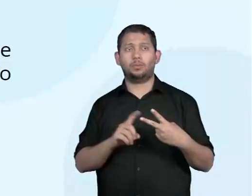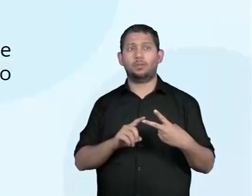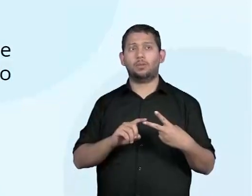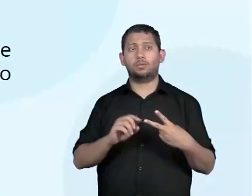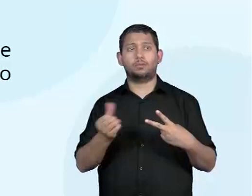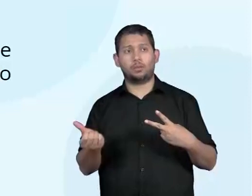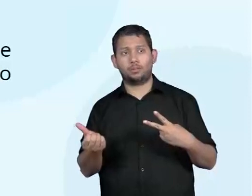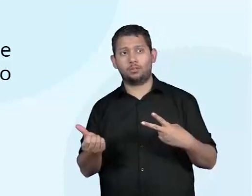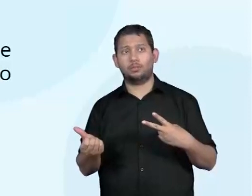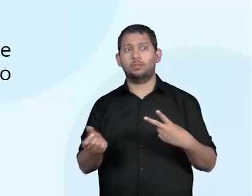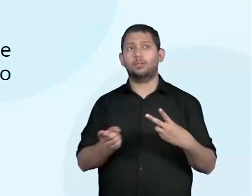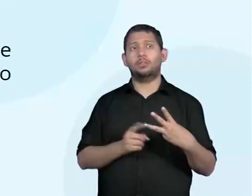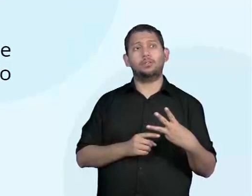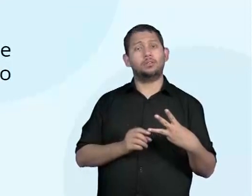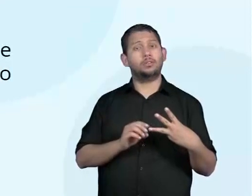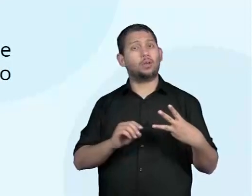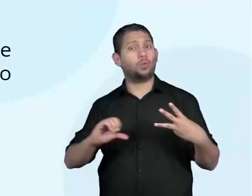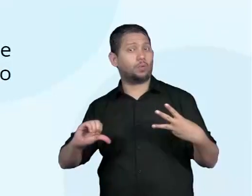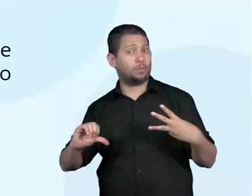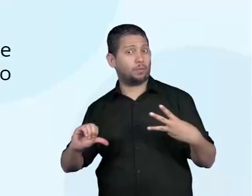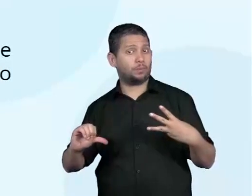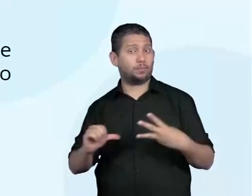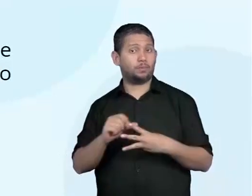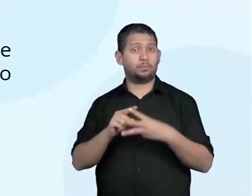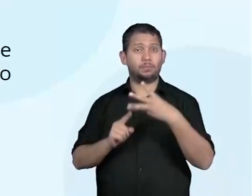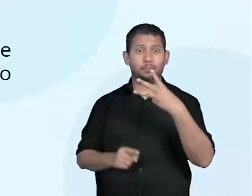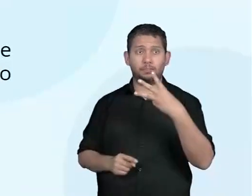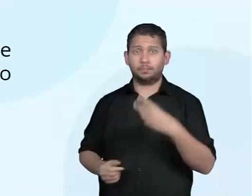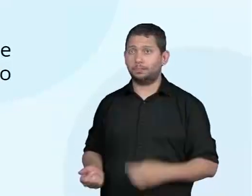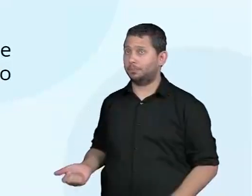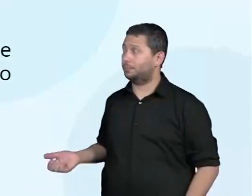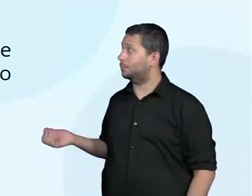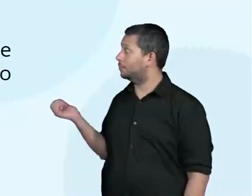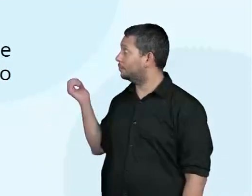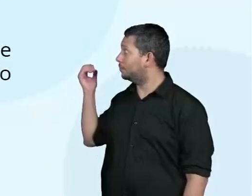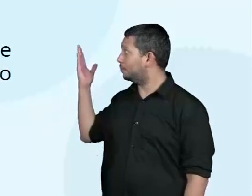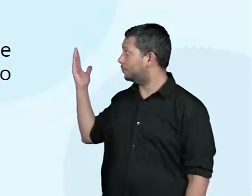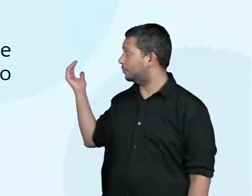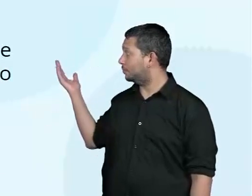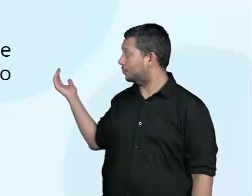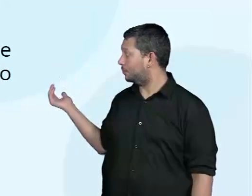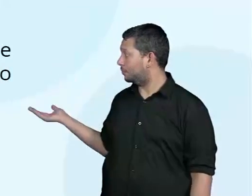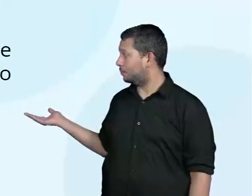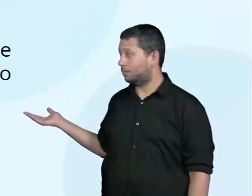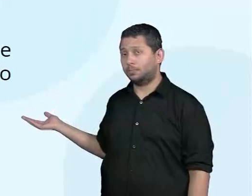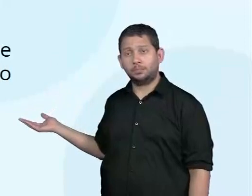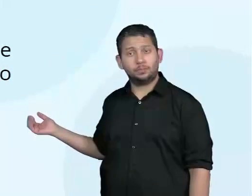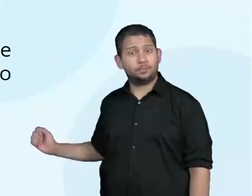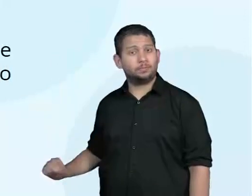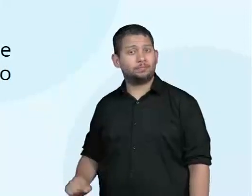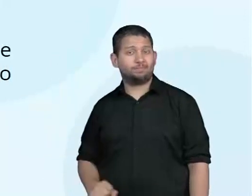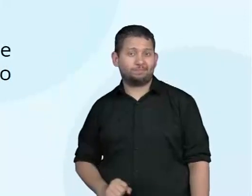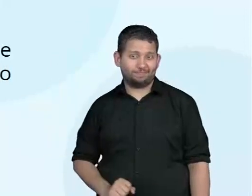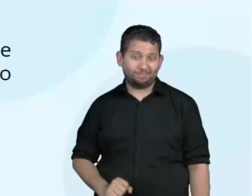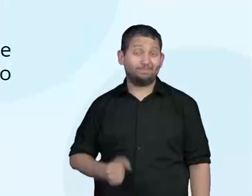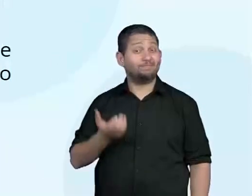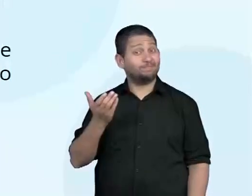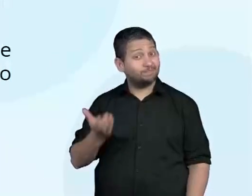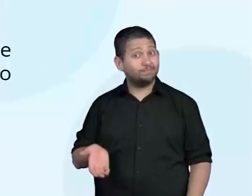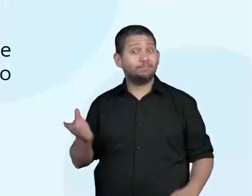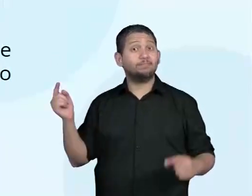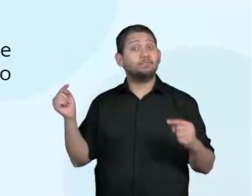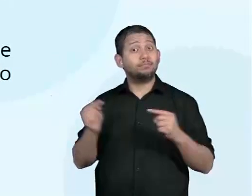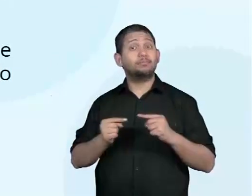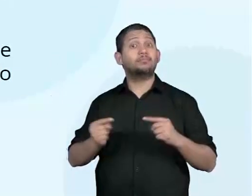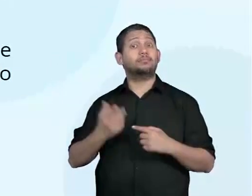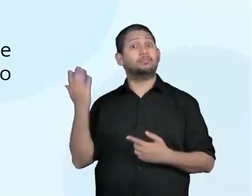a EF05, HI06 e a EF05, HI09 para compor, são